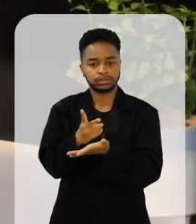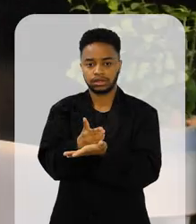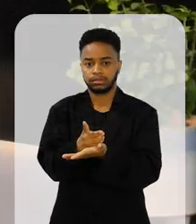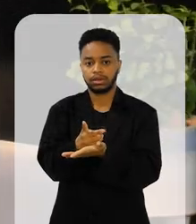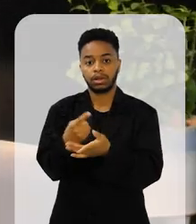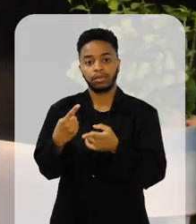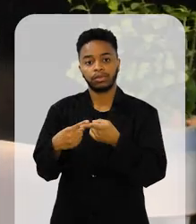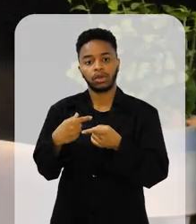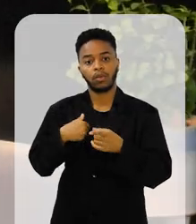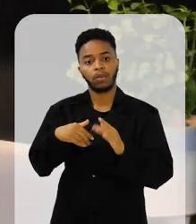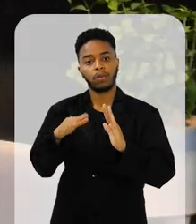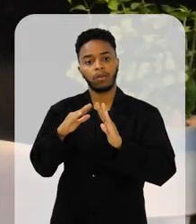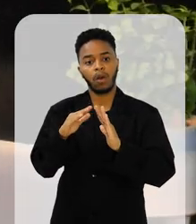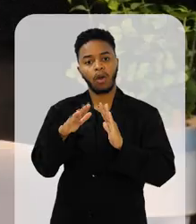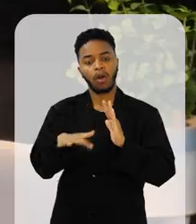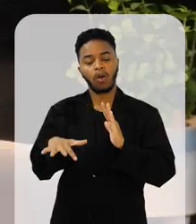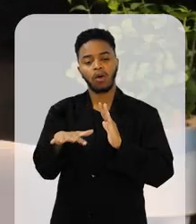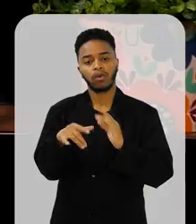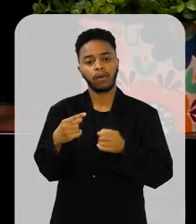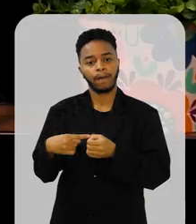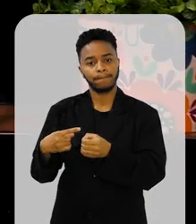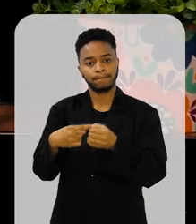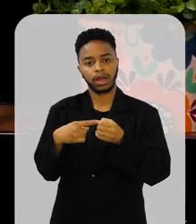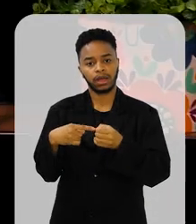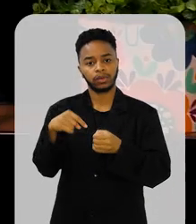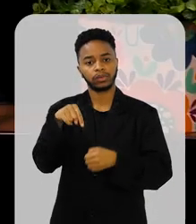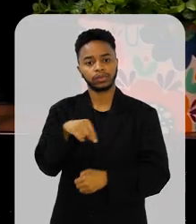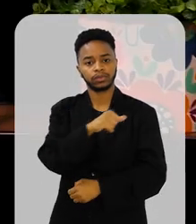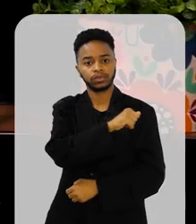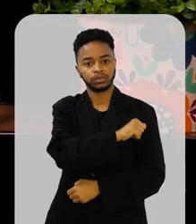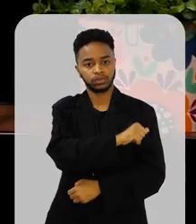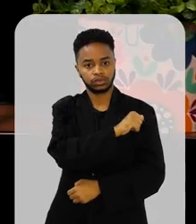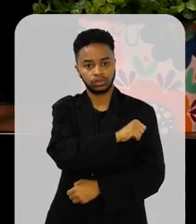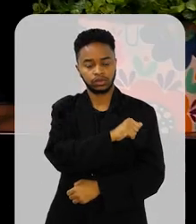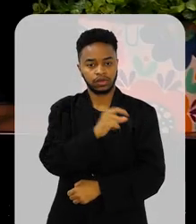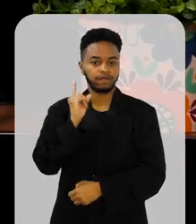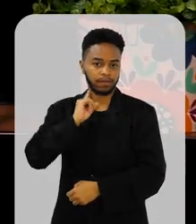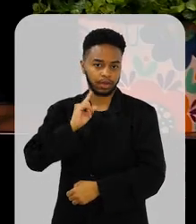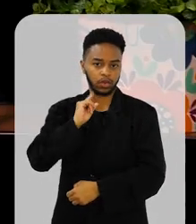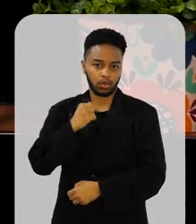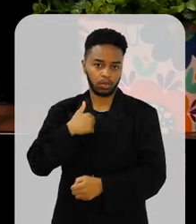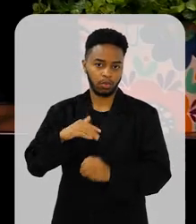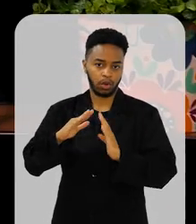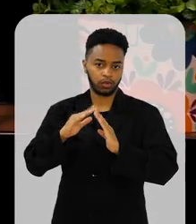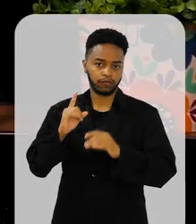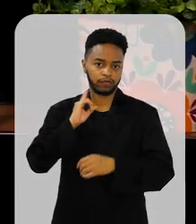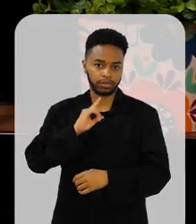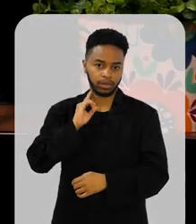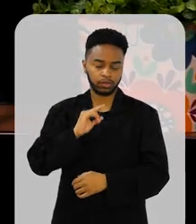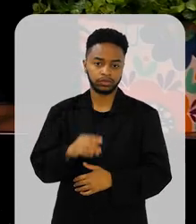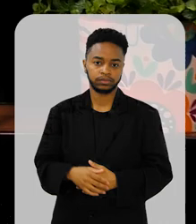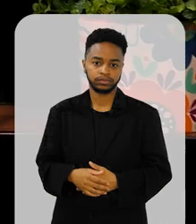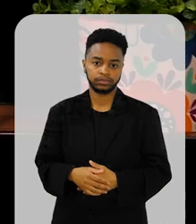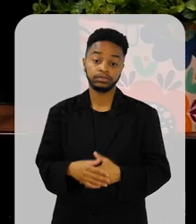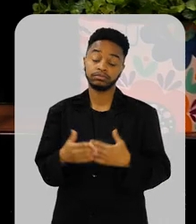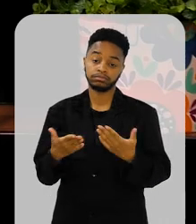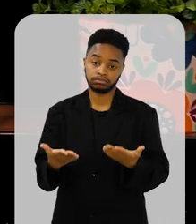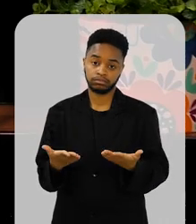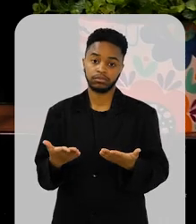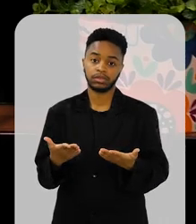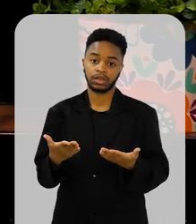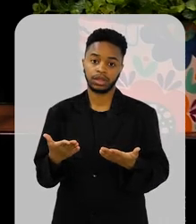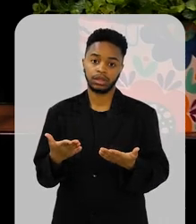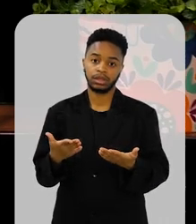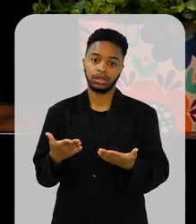né? Eu moro num bairro do Rio, o Flamengo, né? É altamente